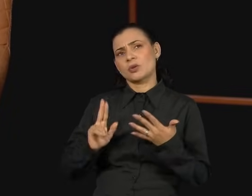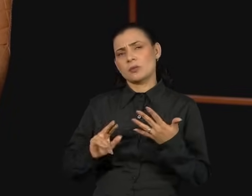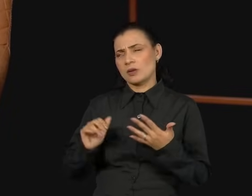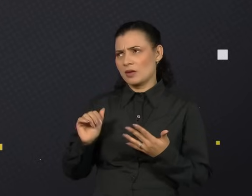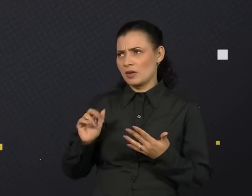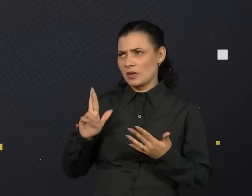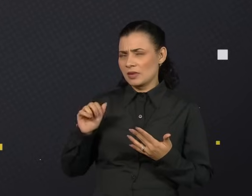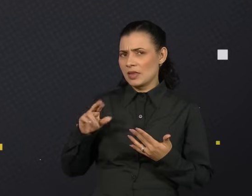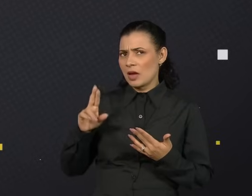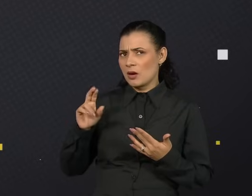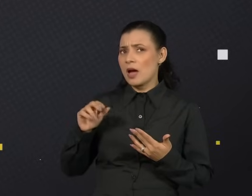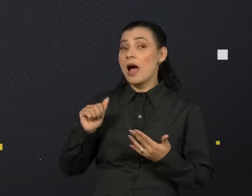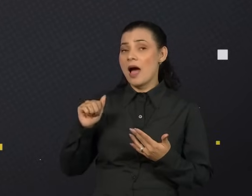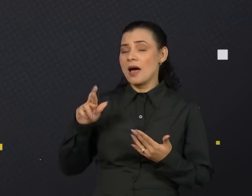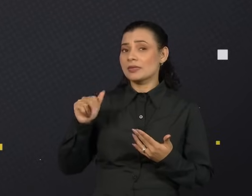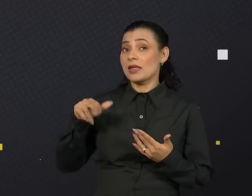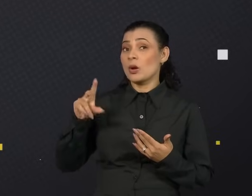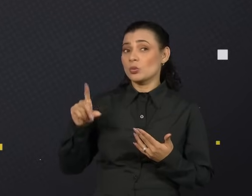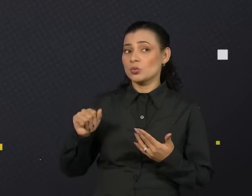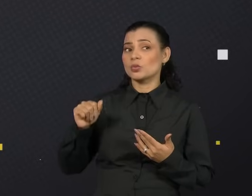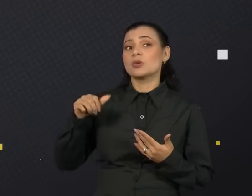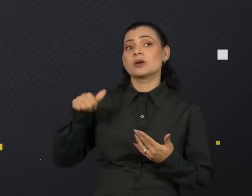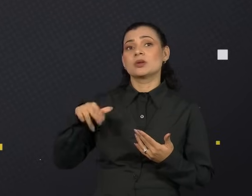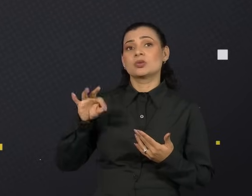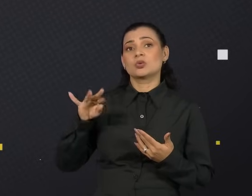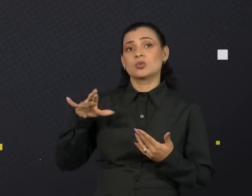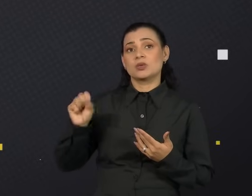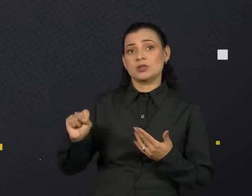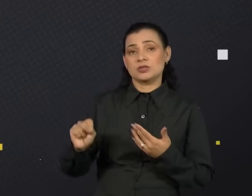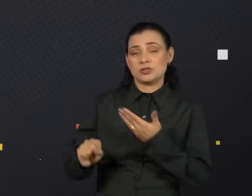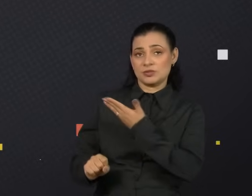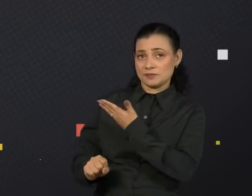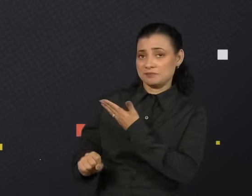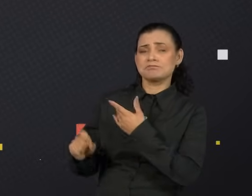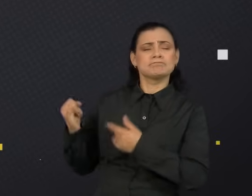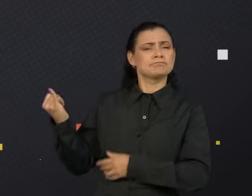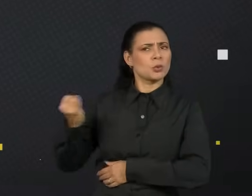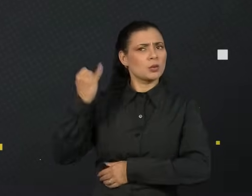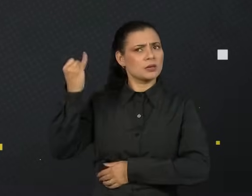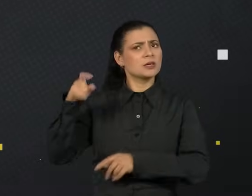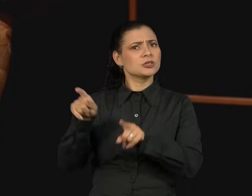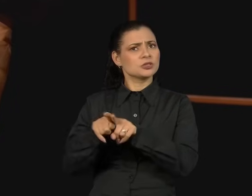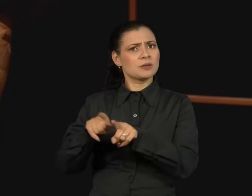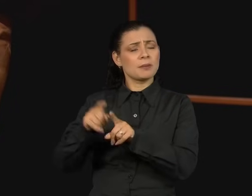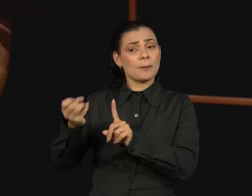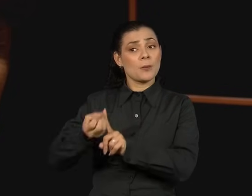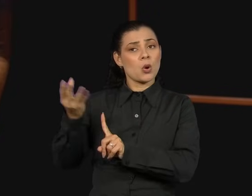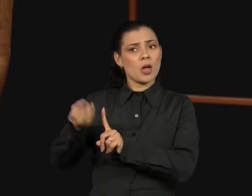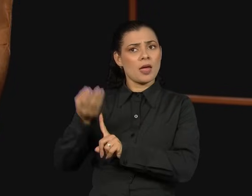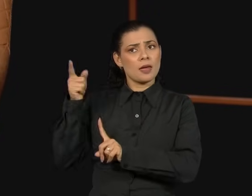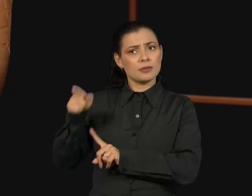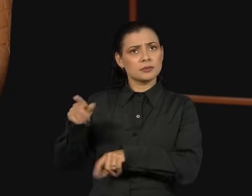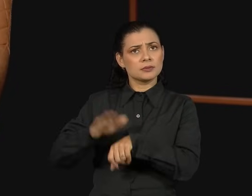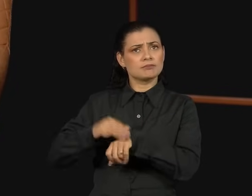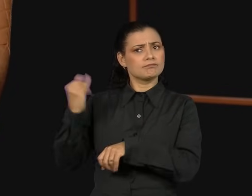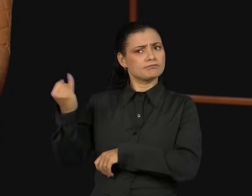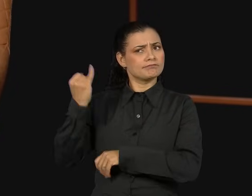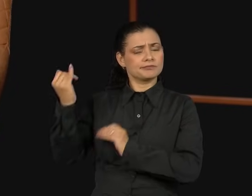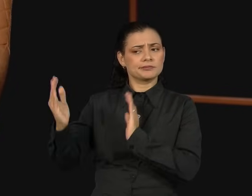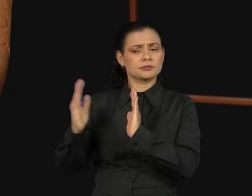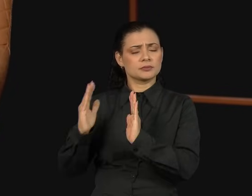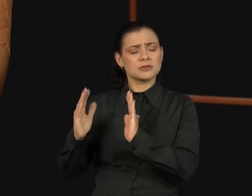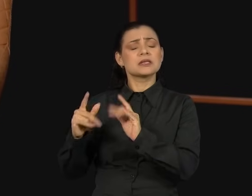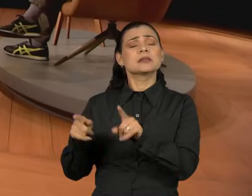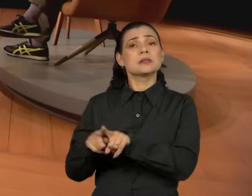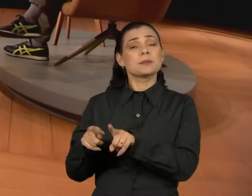Antunes. Arnaldo Antunes é uma figura fundamental nesse sentido, poeta e